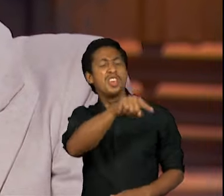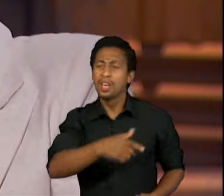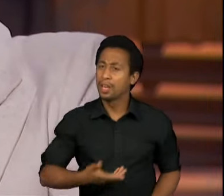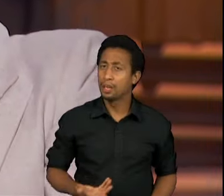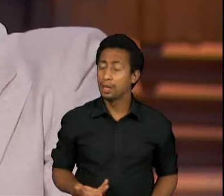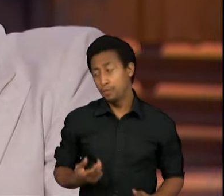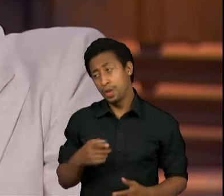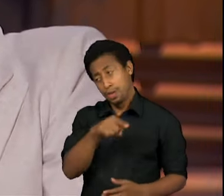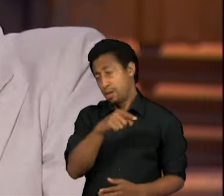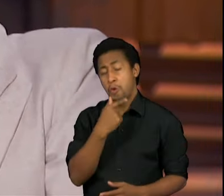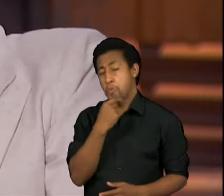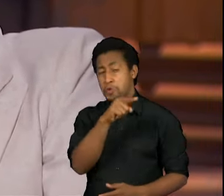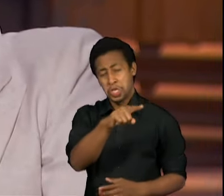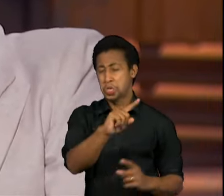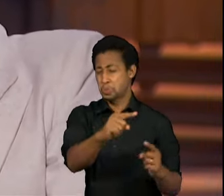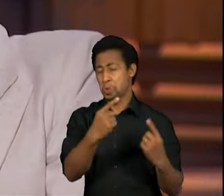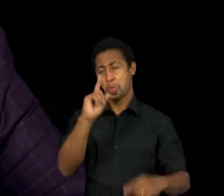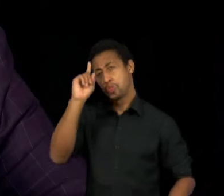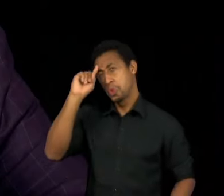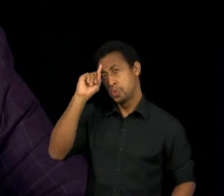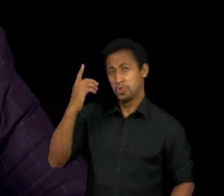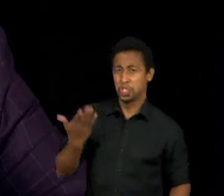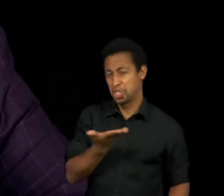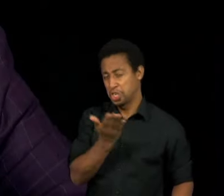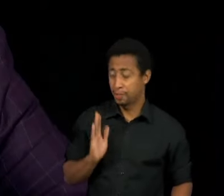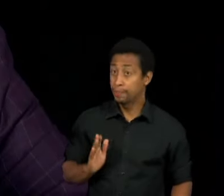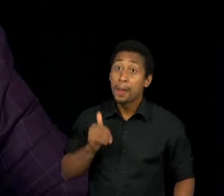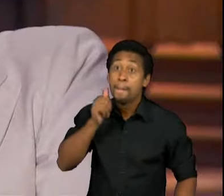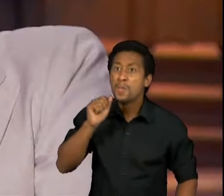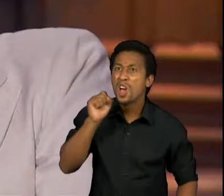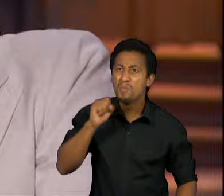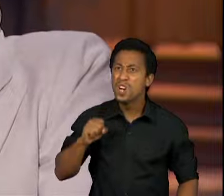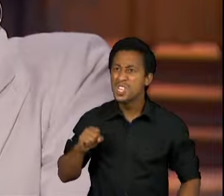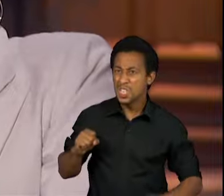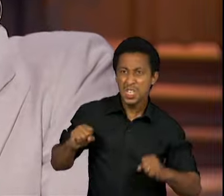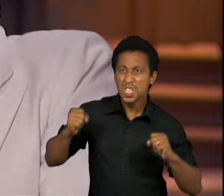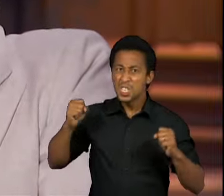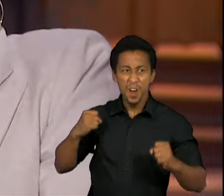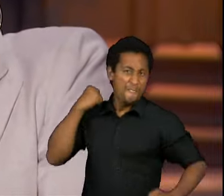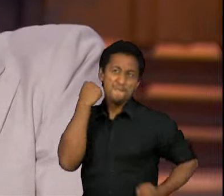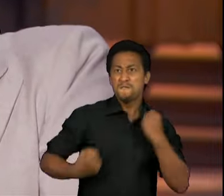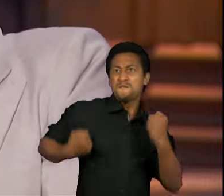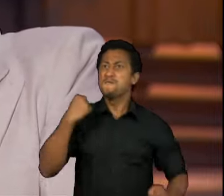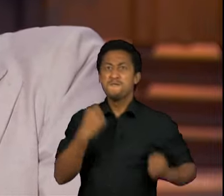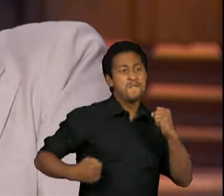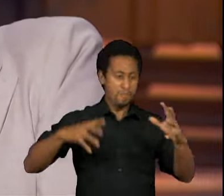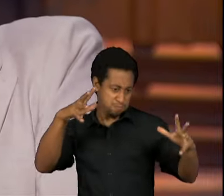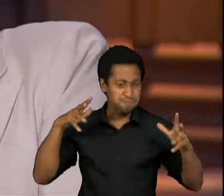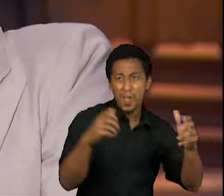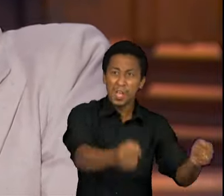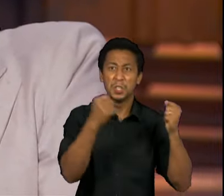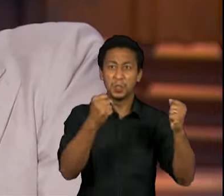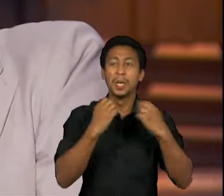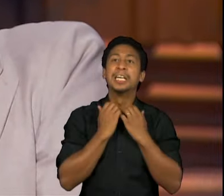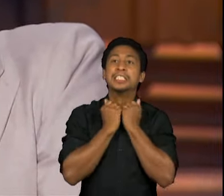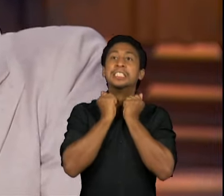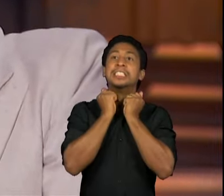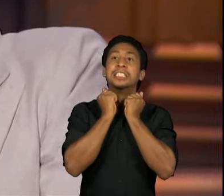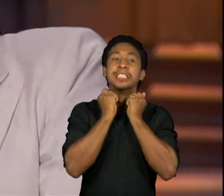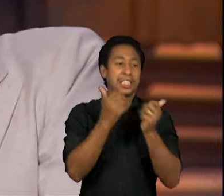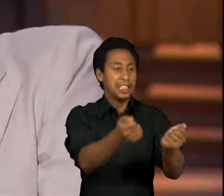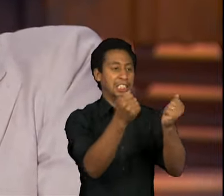na gente não sei ela saiu correndo atrás foi pra cima pegou ele pela camisa Oi e ele ela também não tô nem